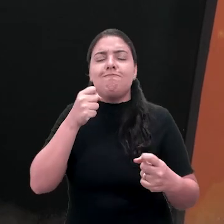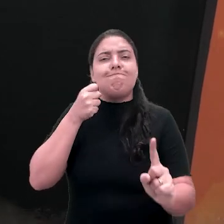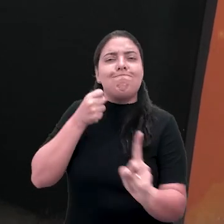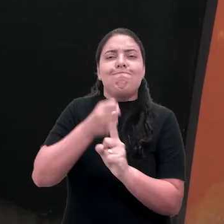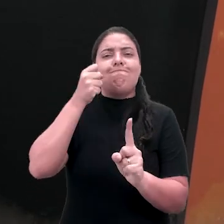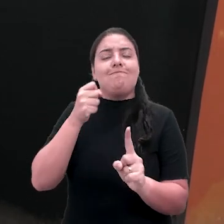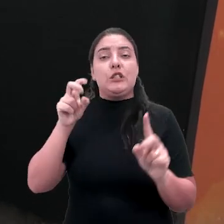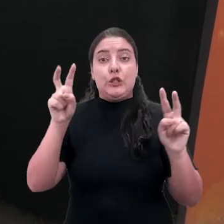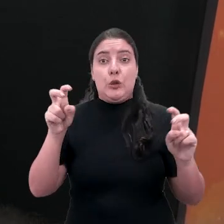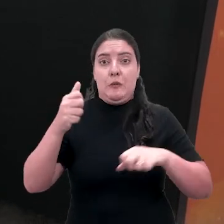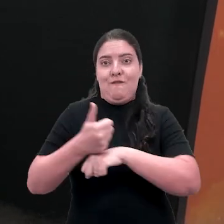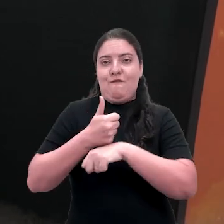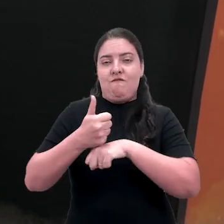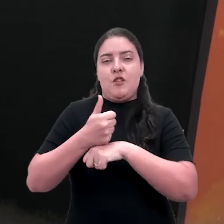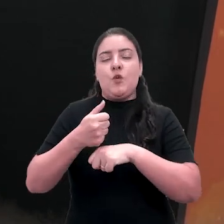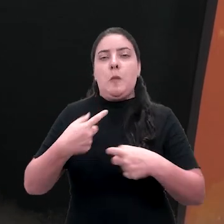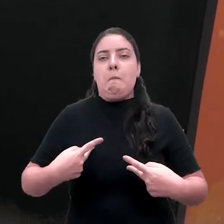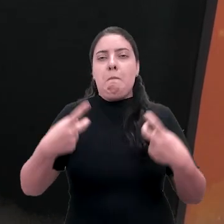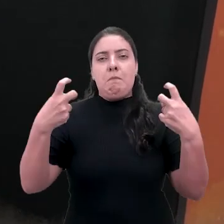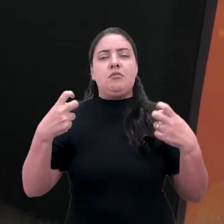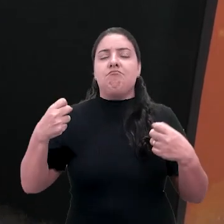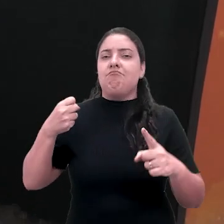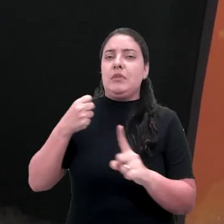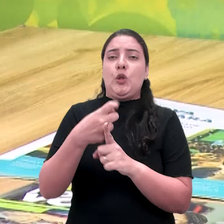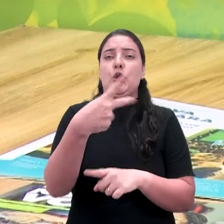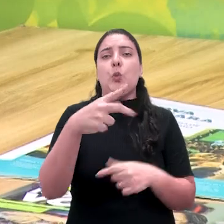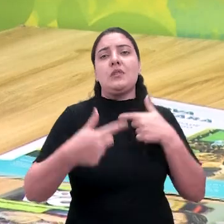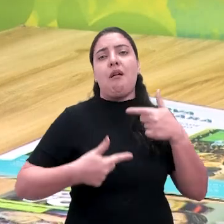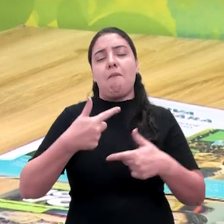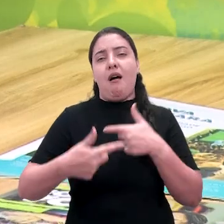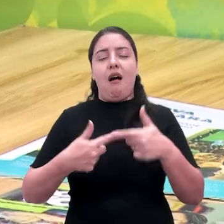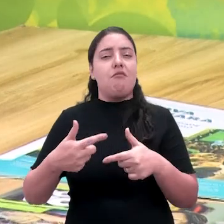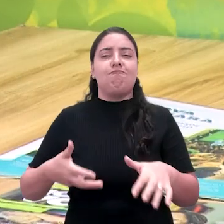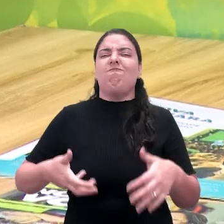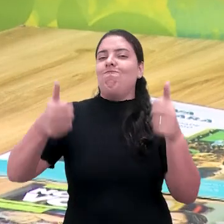viveu em atuação e que te fez perceber o real impacto do teu trabalho?